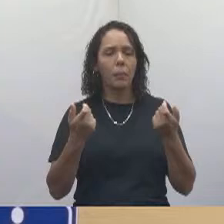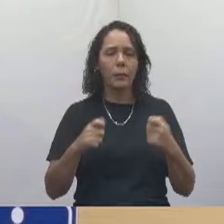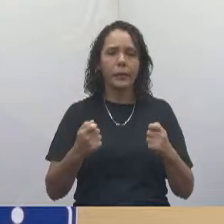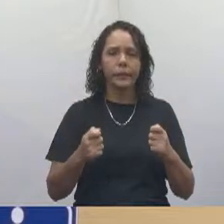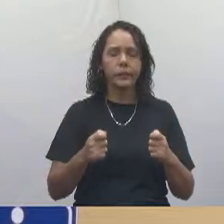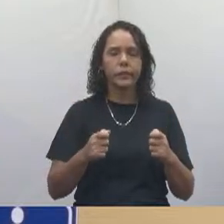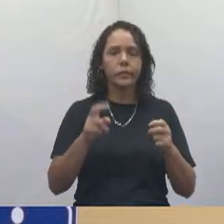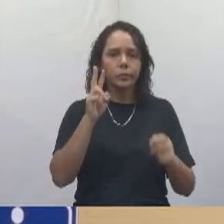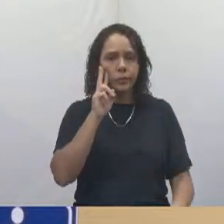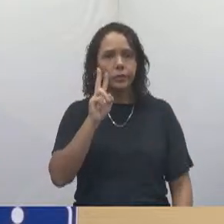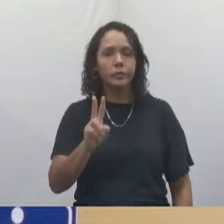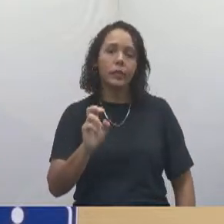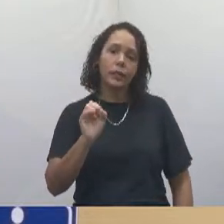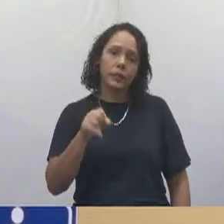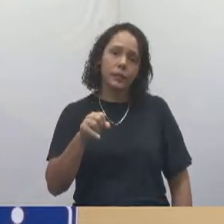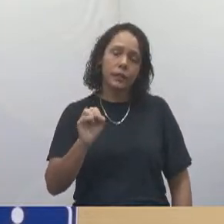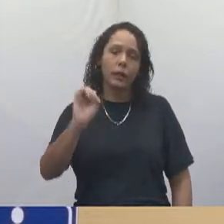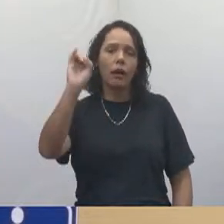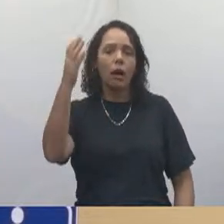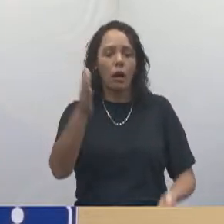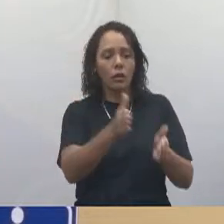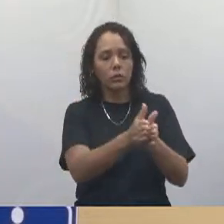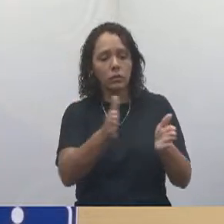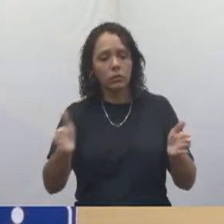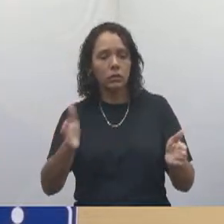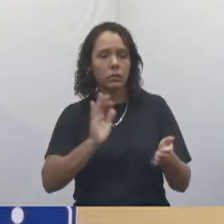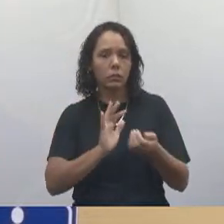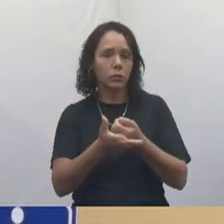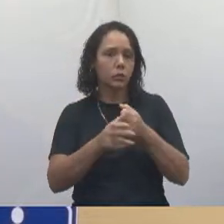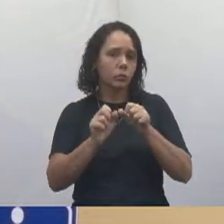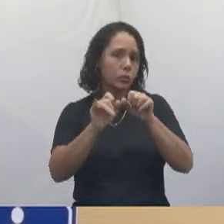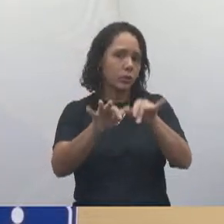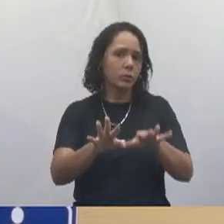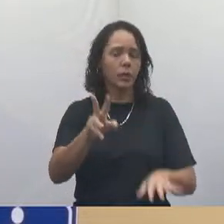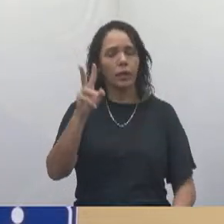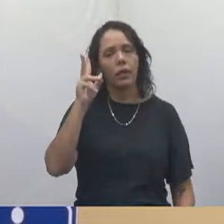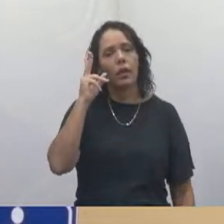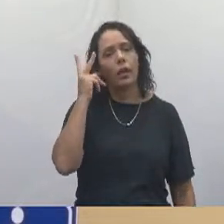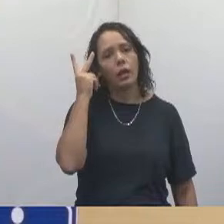os reflexos da pandemia. Isso é natural.